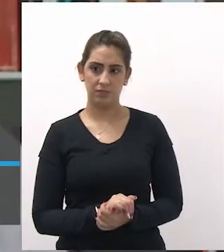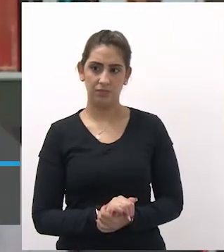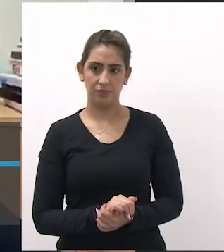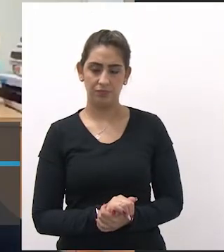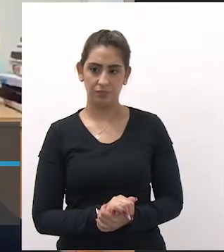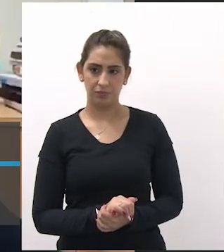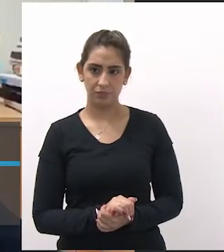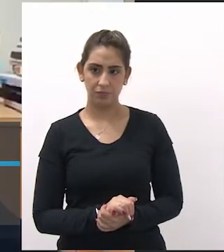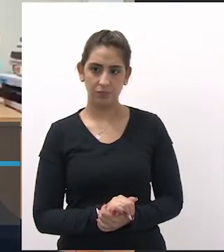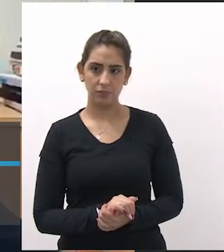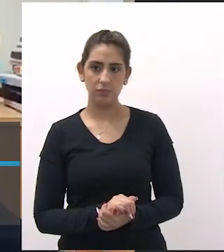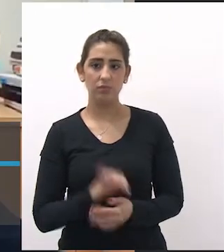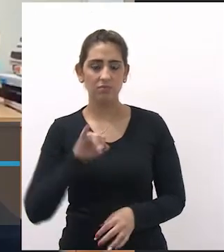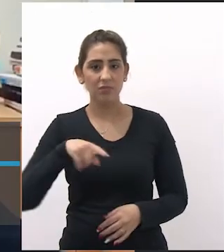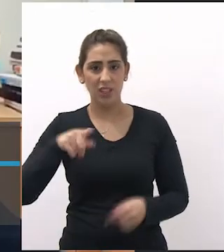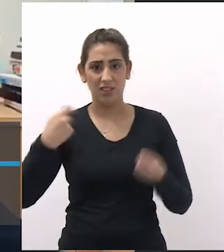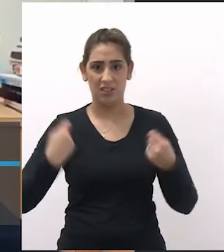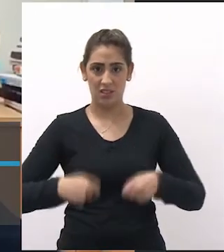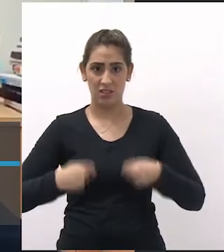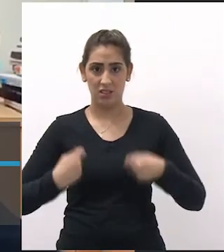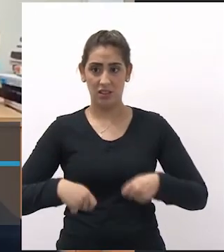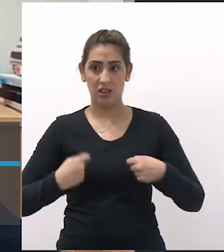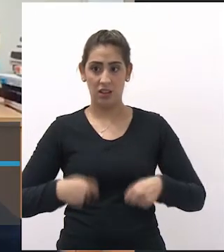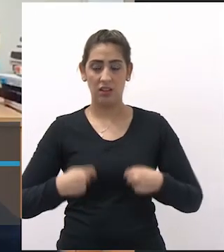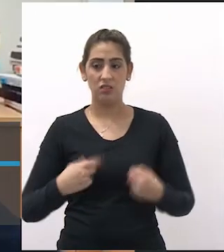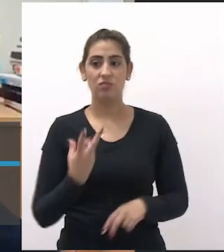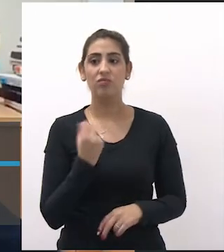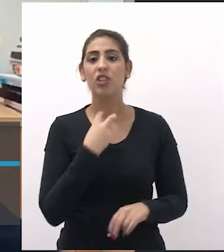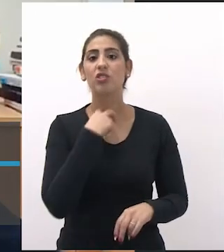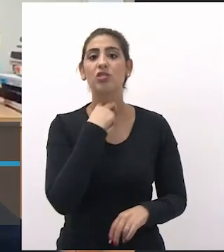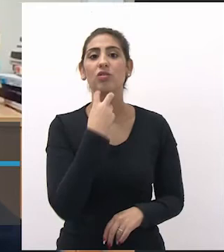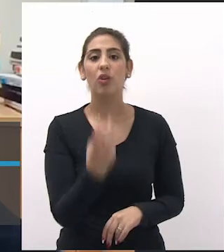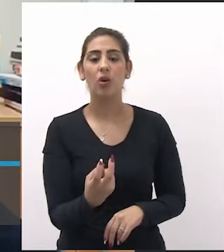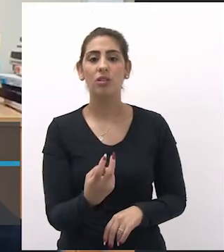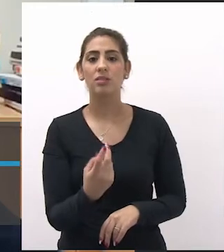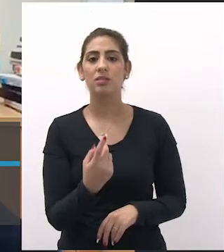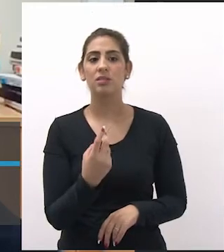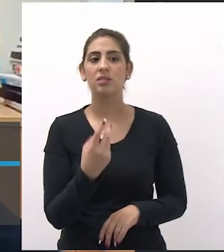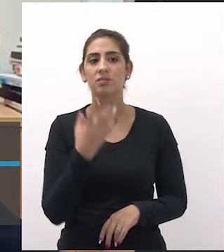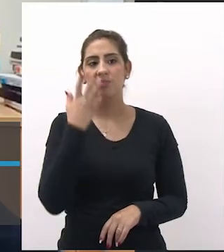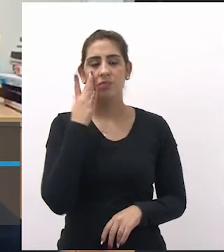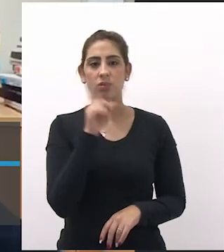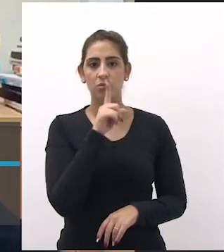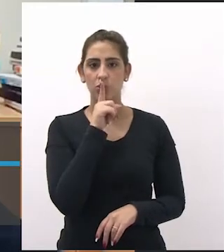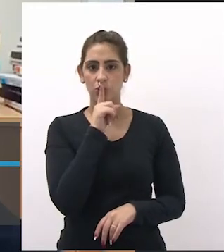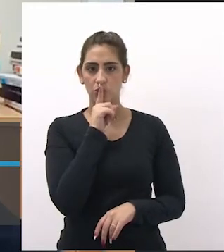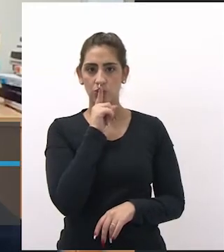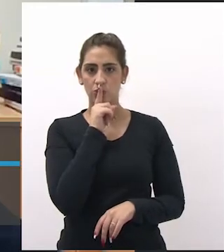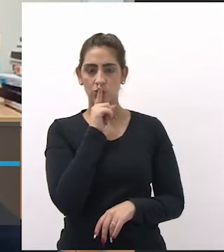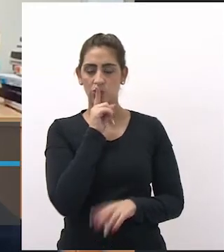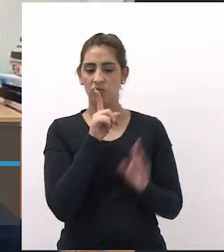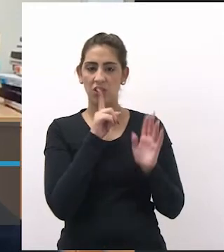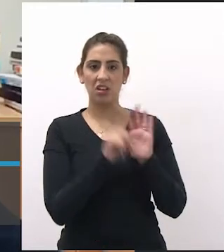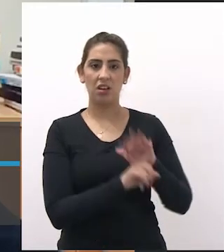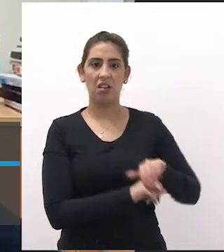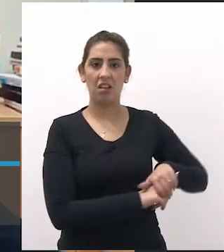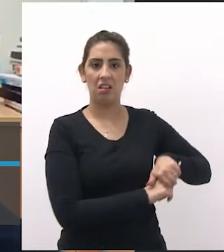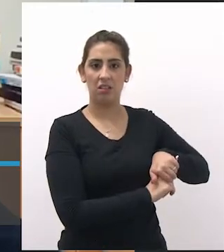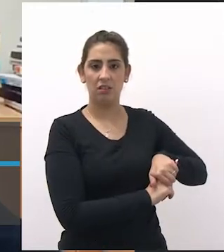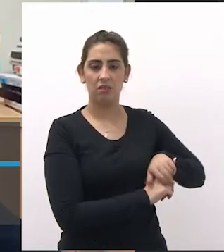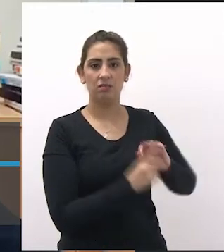Sim, essa necessidade, né? Chega de vozes silenciadas, né? E não existe literatura sem mulheres